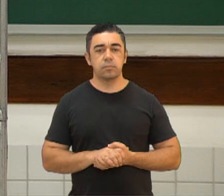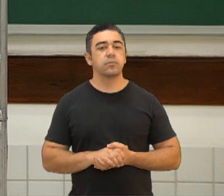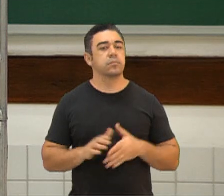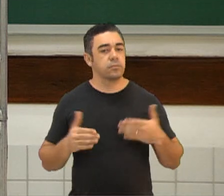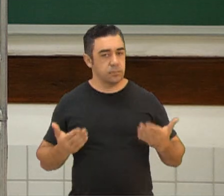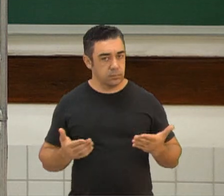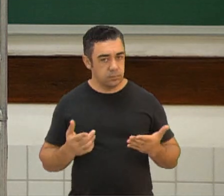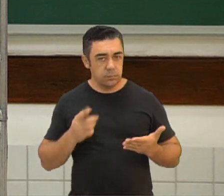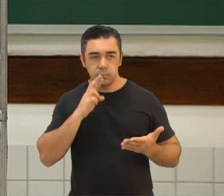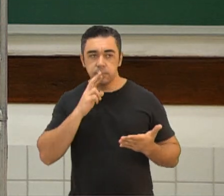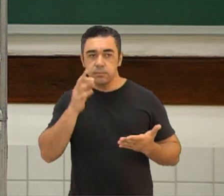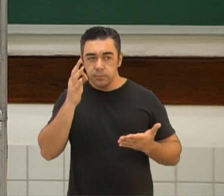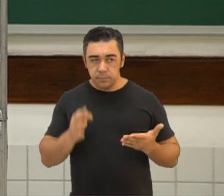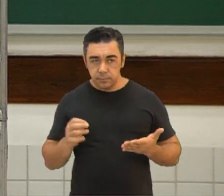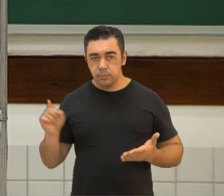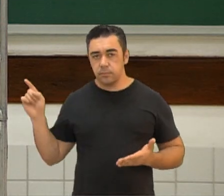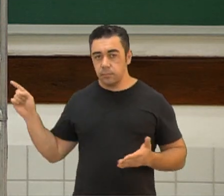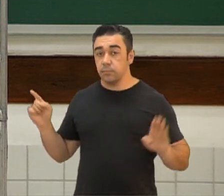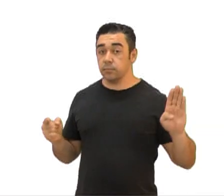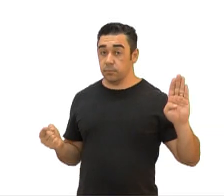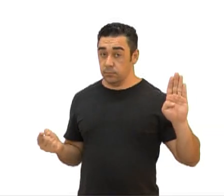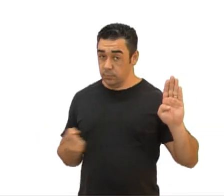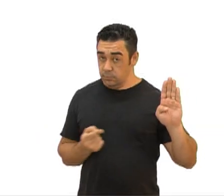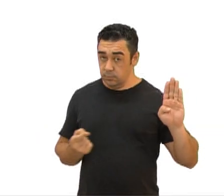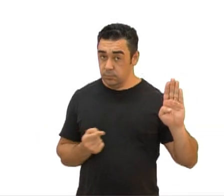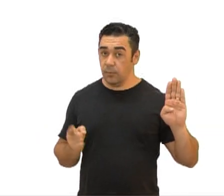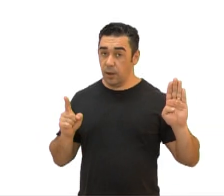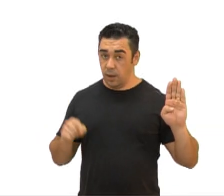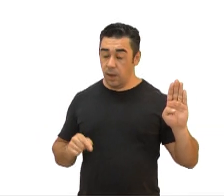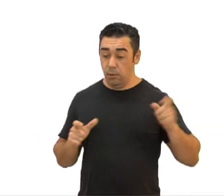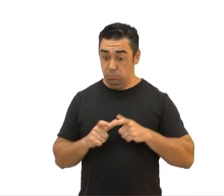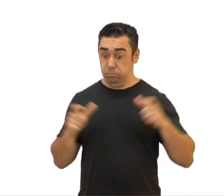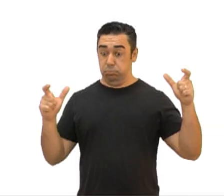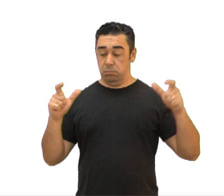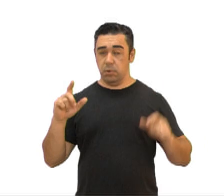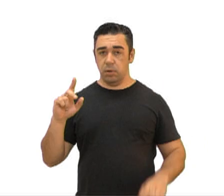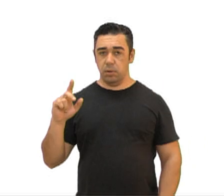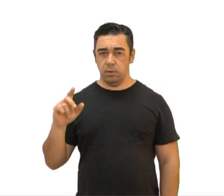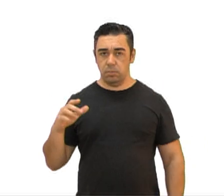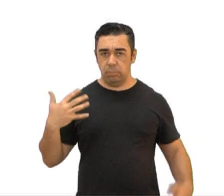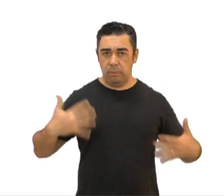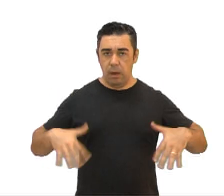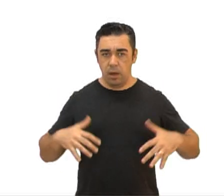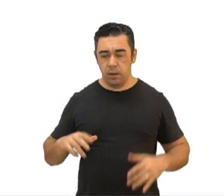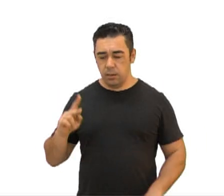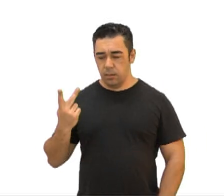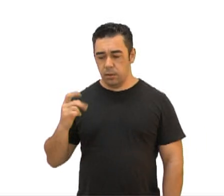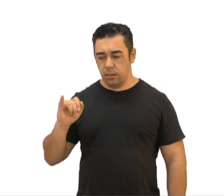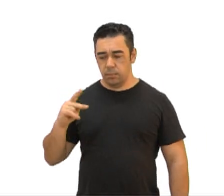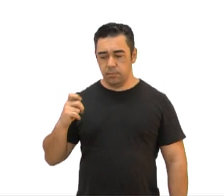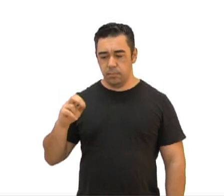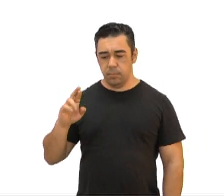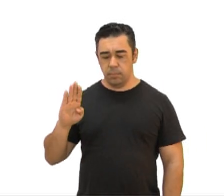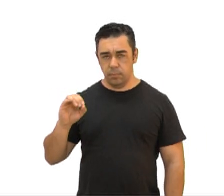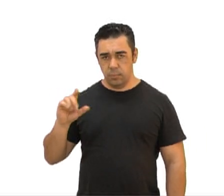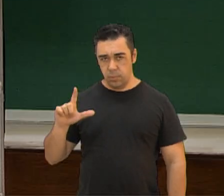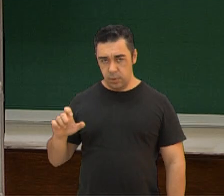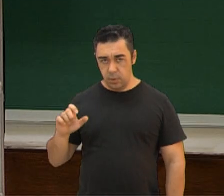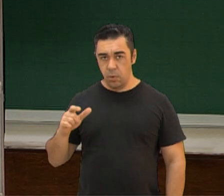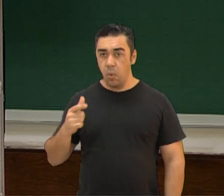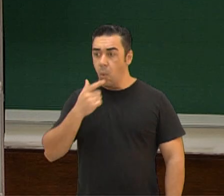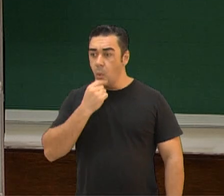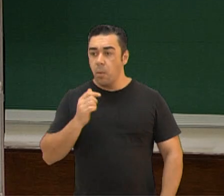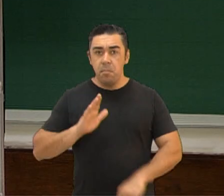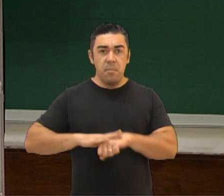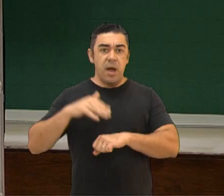Então, galera, acertou quem marcou como alternativa a resposta da letra B, parabéns, né? Nós temos aqui uma hipérbole, porque o homem mais rico